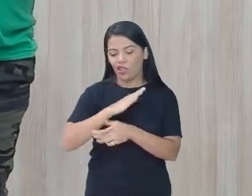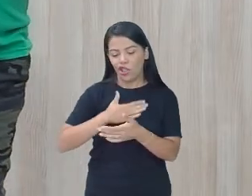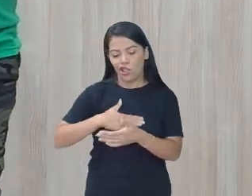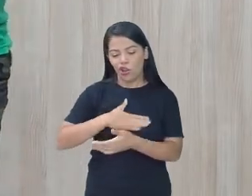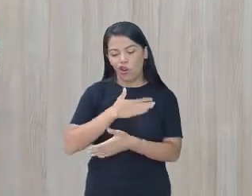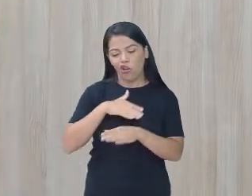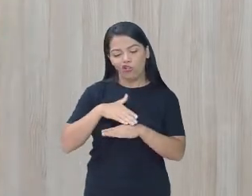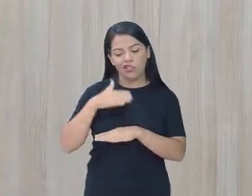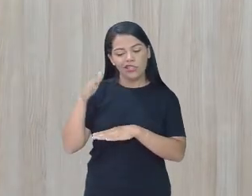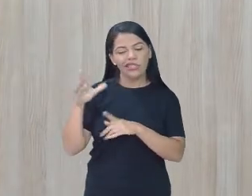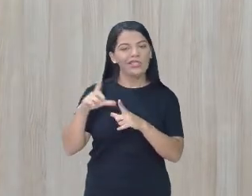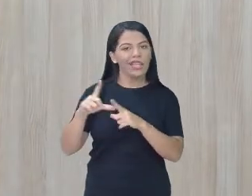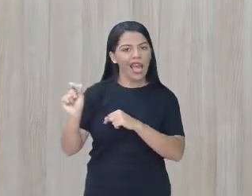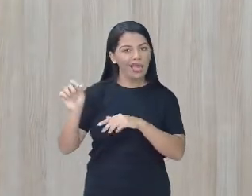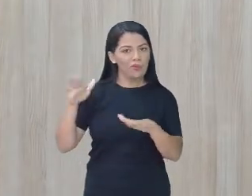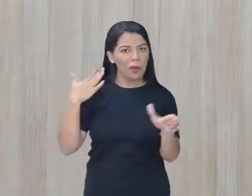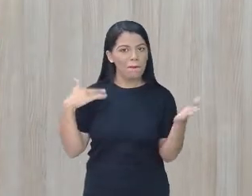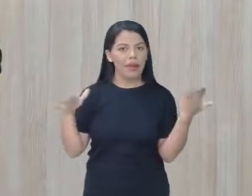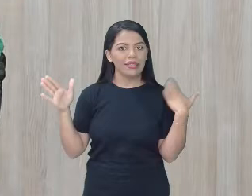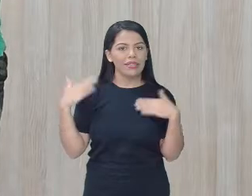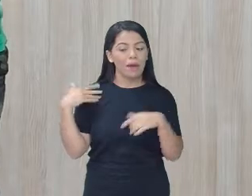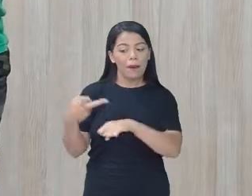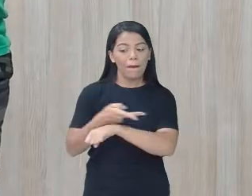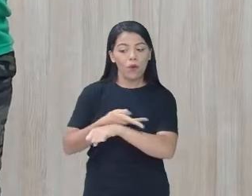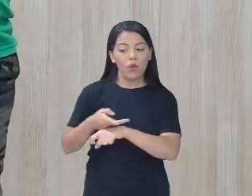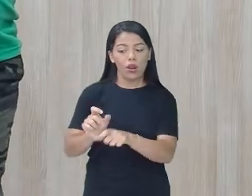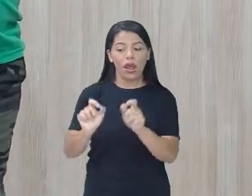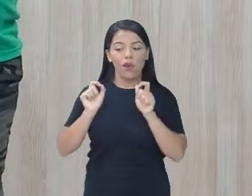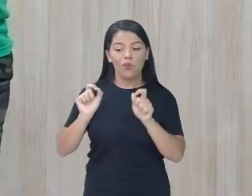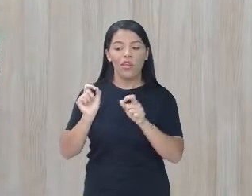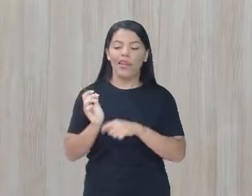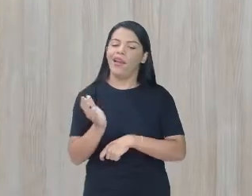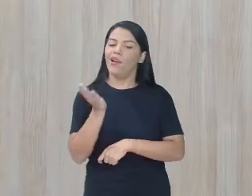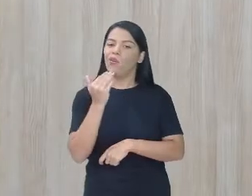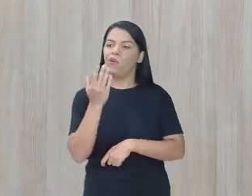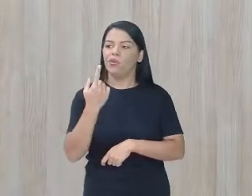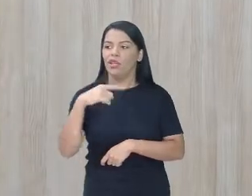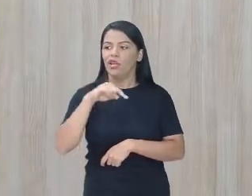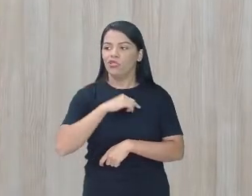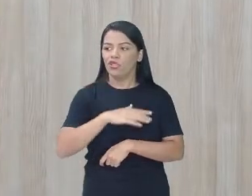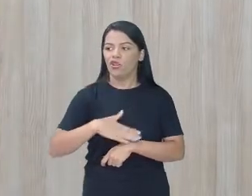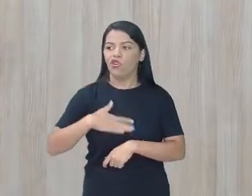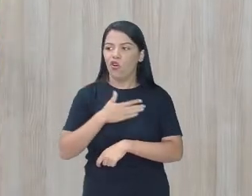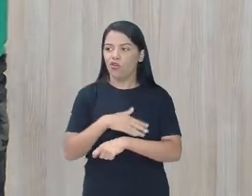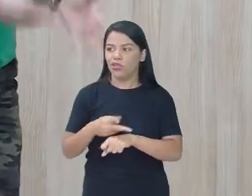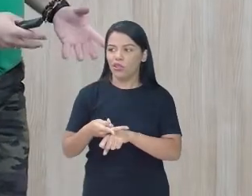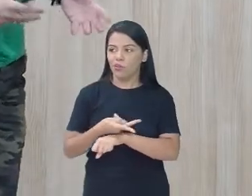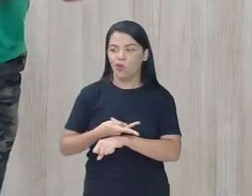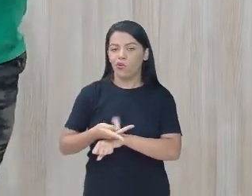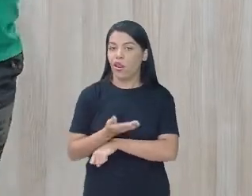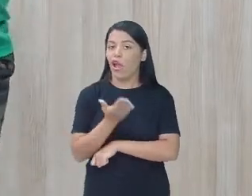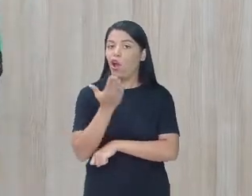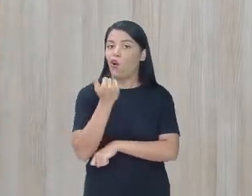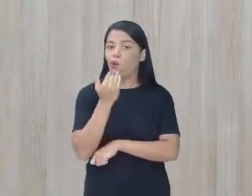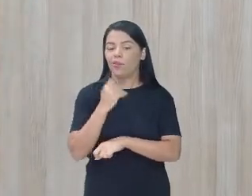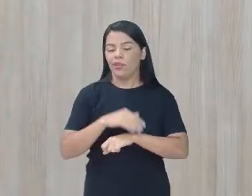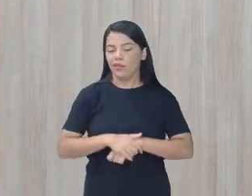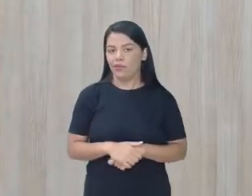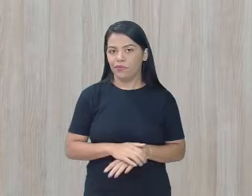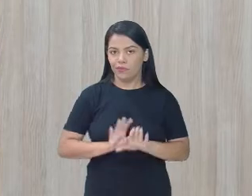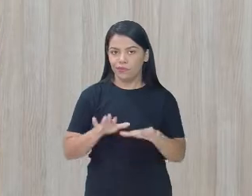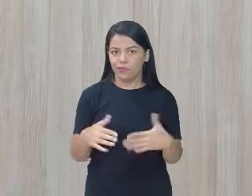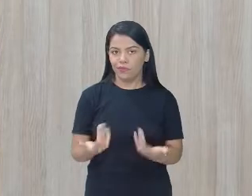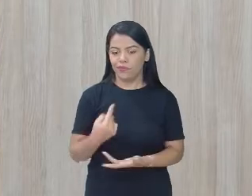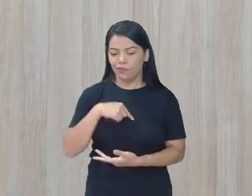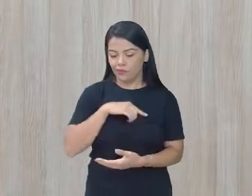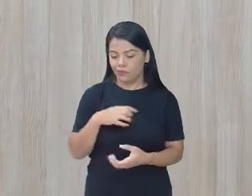Billy Boy? Para procurar o quê? Comida, né? A gente gosta de ir para procurar comida. Então, a gente